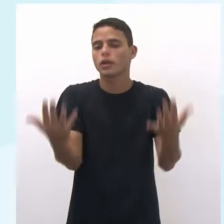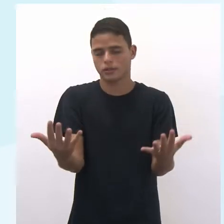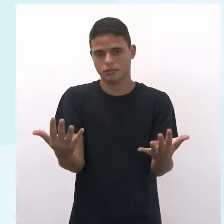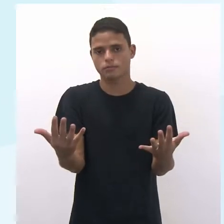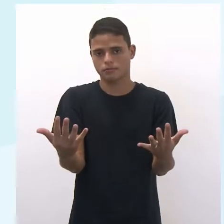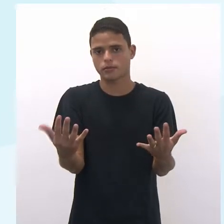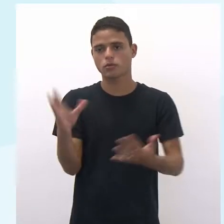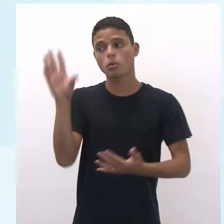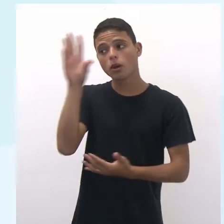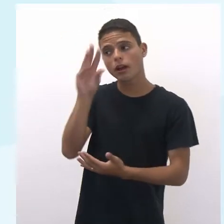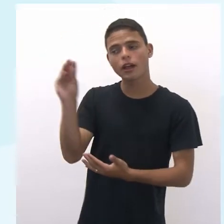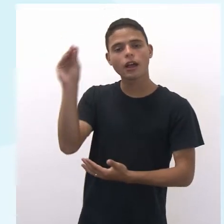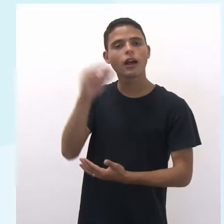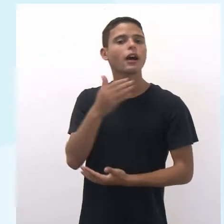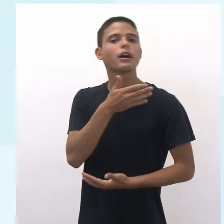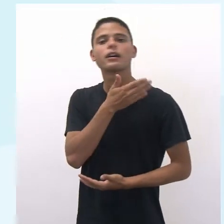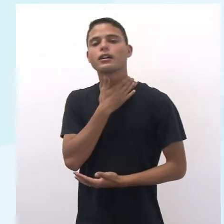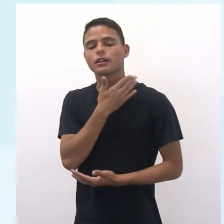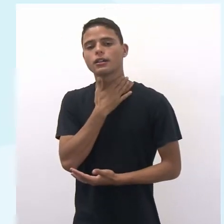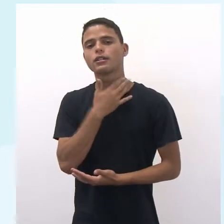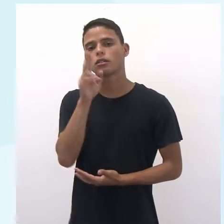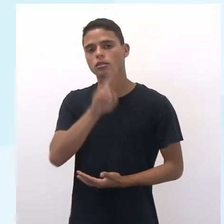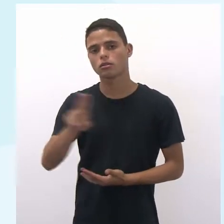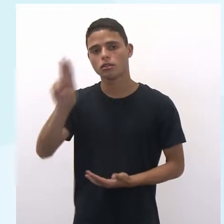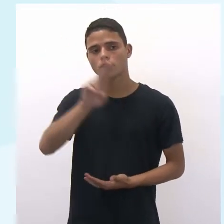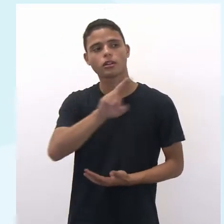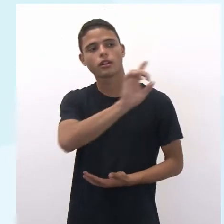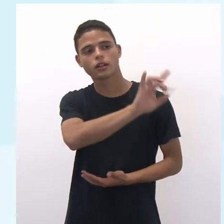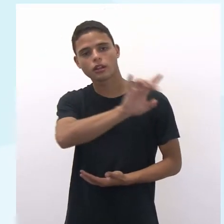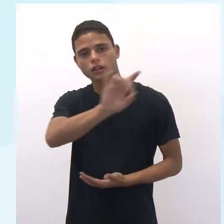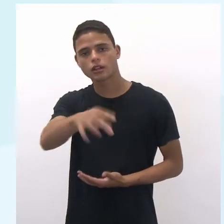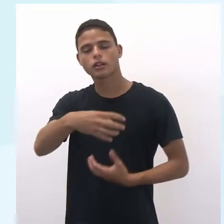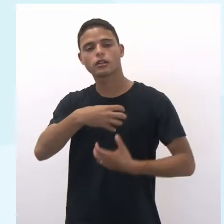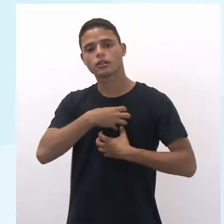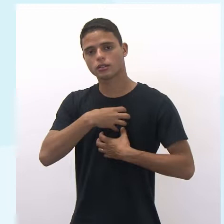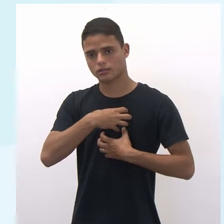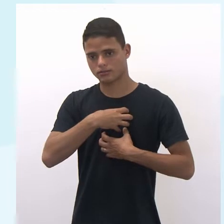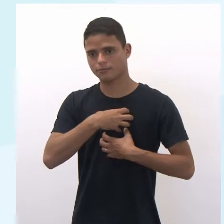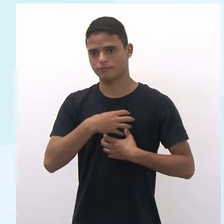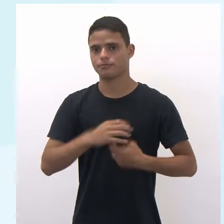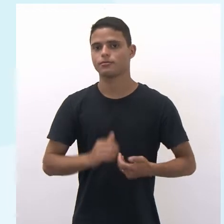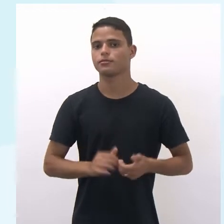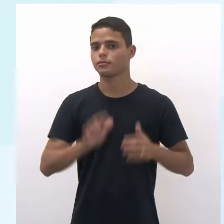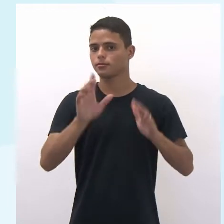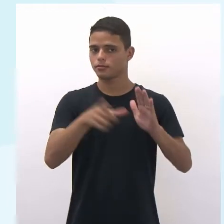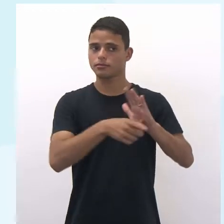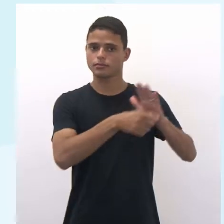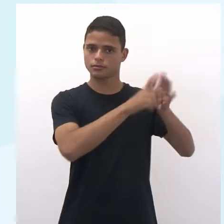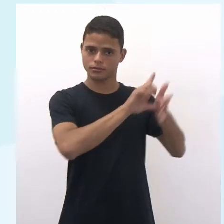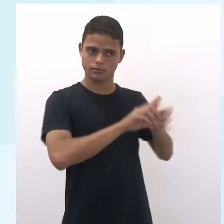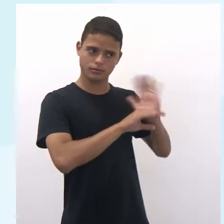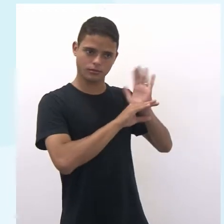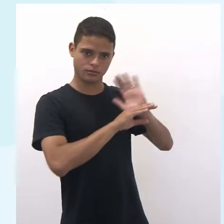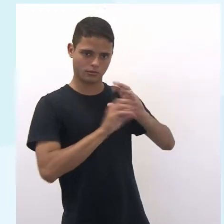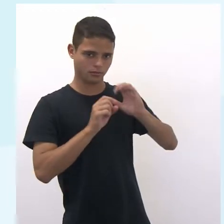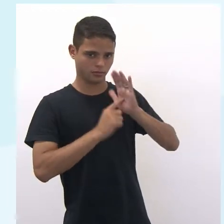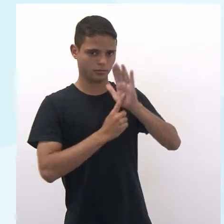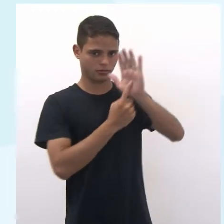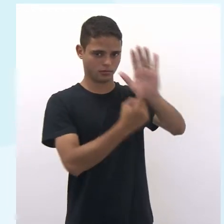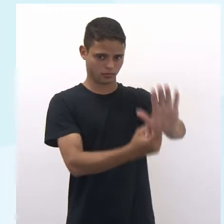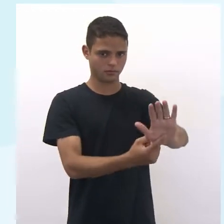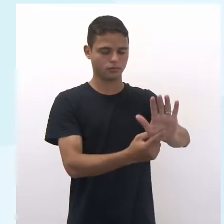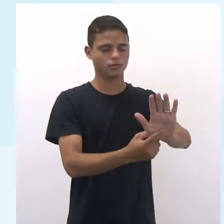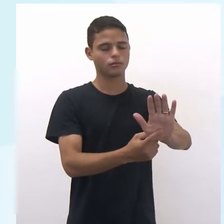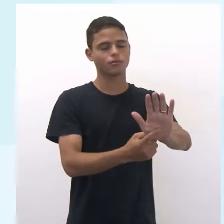usadas em cada modelo, cada estilo. Então, antes de exibir o vídeo, é claro que muitos estudantes têm